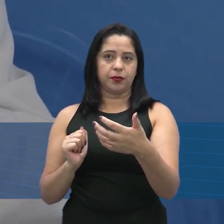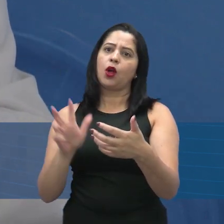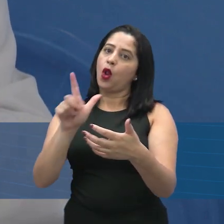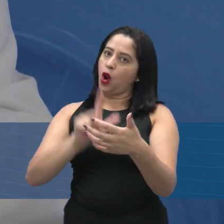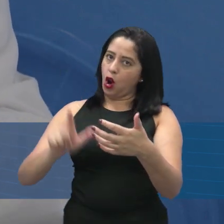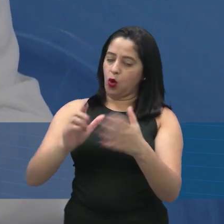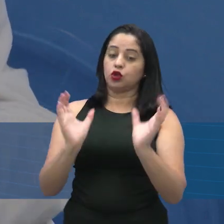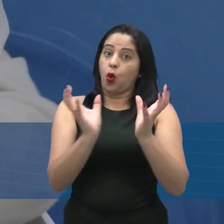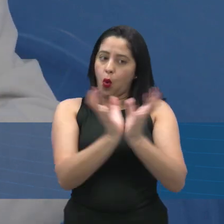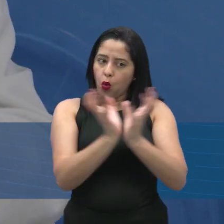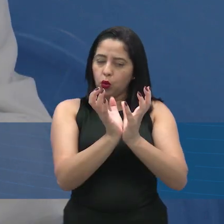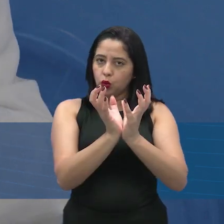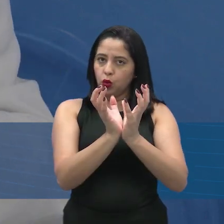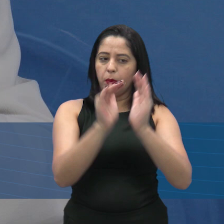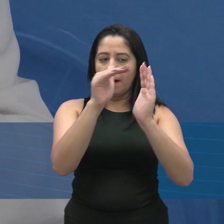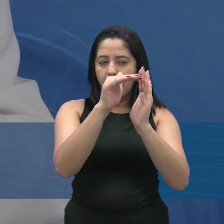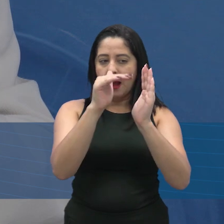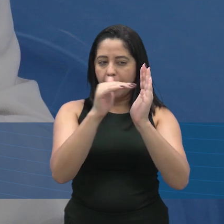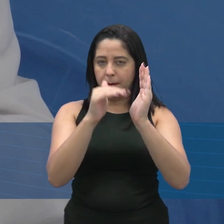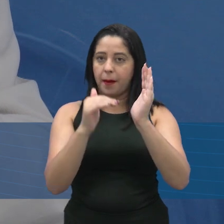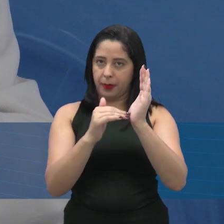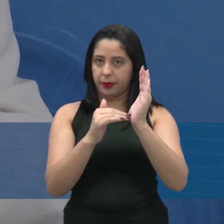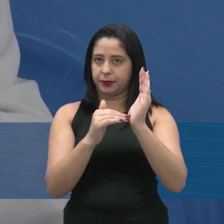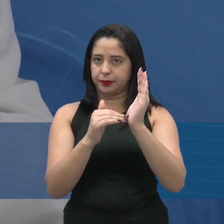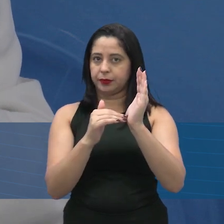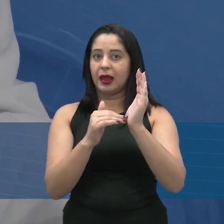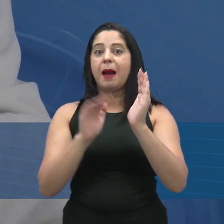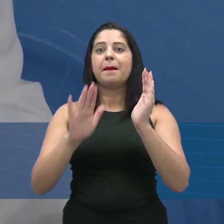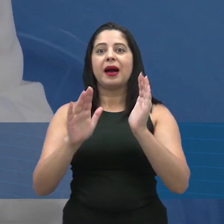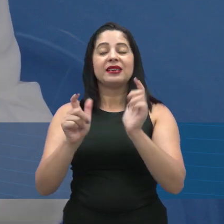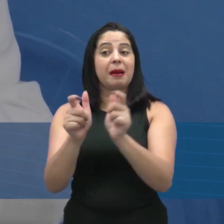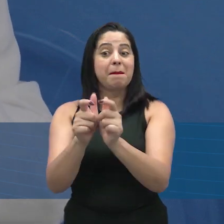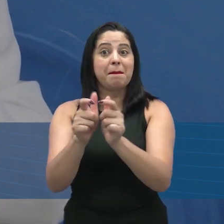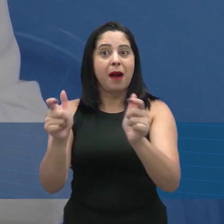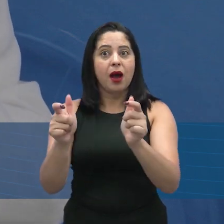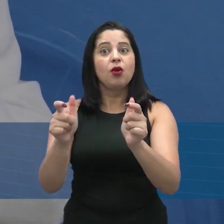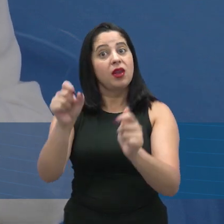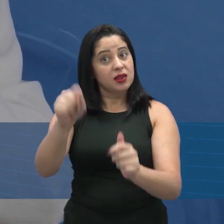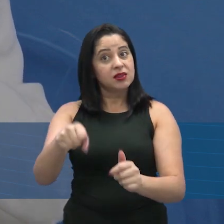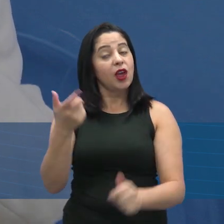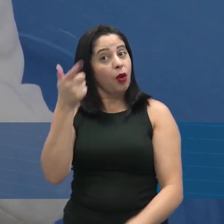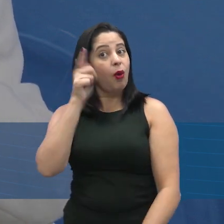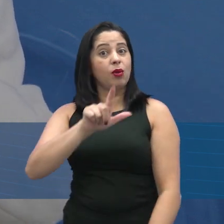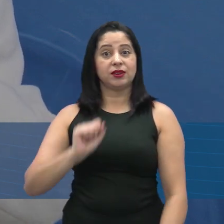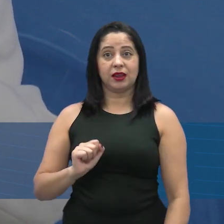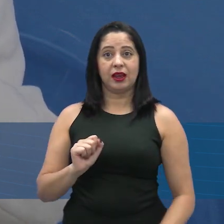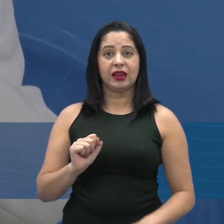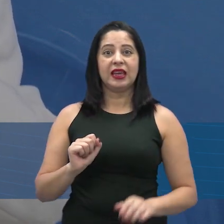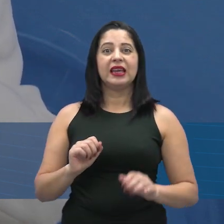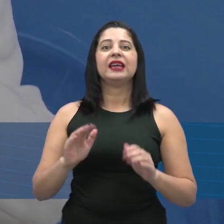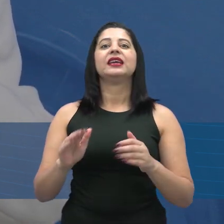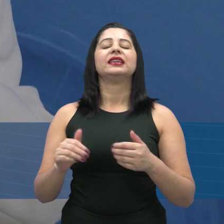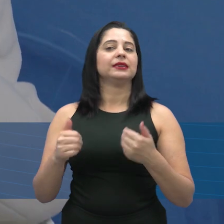vão, evidentemente, atingir todos esses objetivos ao mesmo tempo. Mas a grande parcela, sim, né? E essa